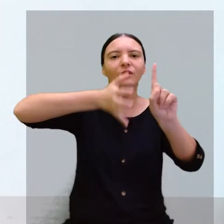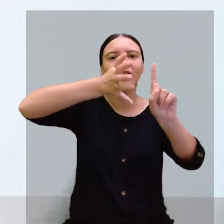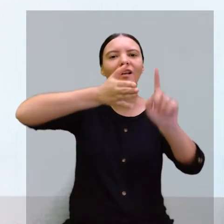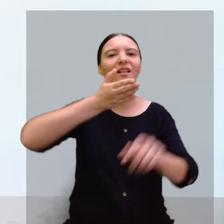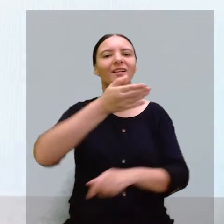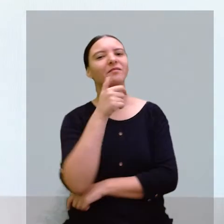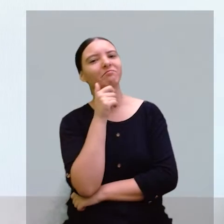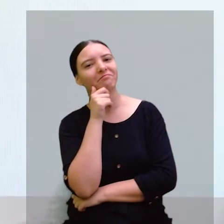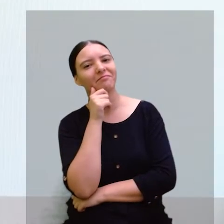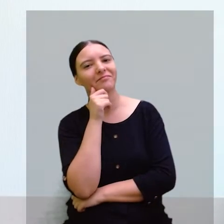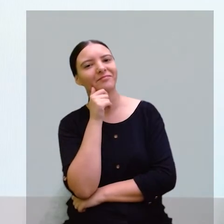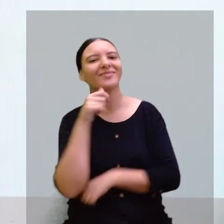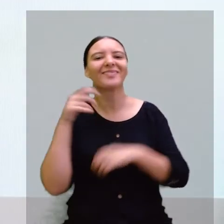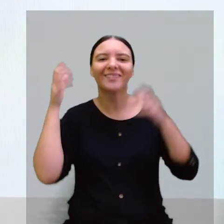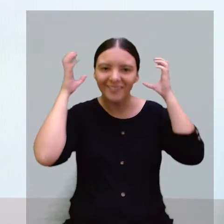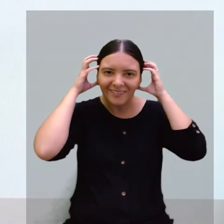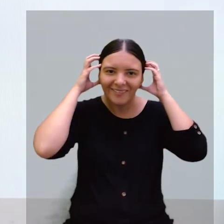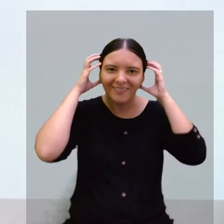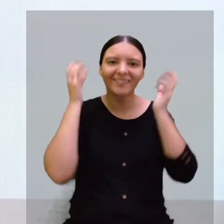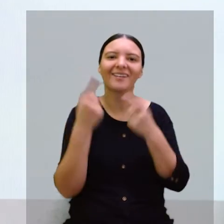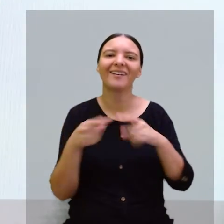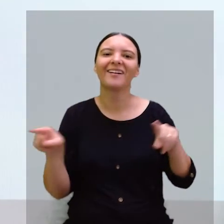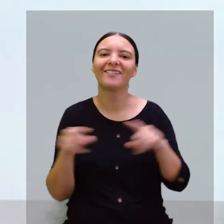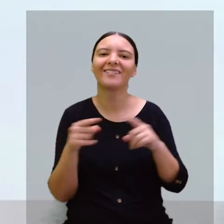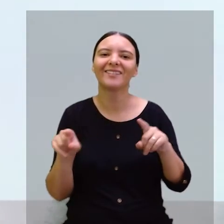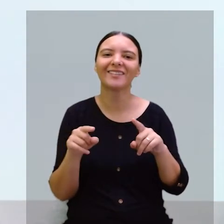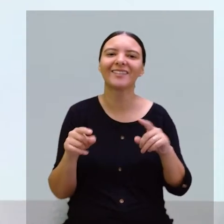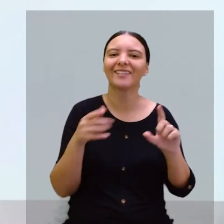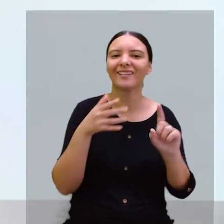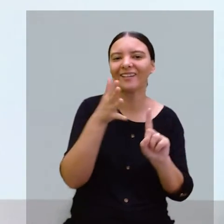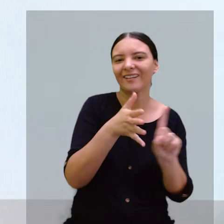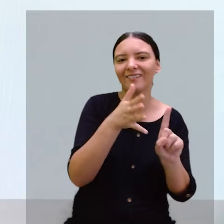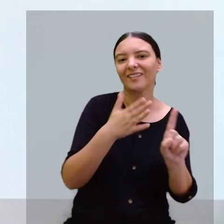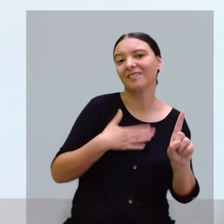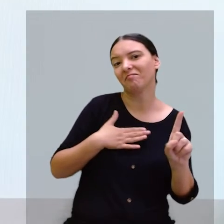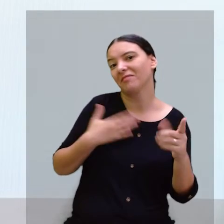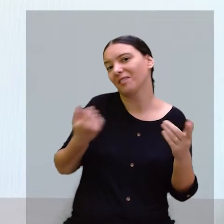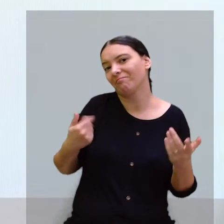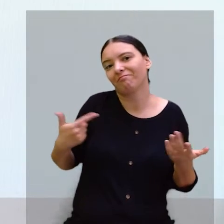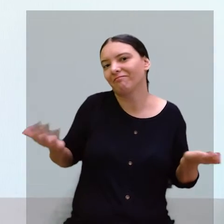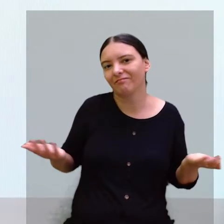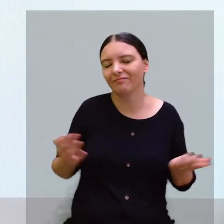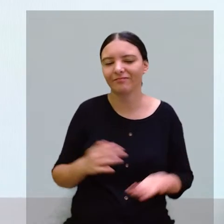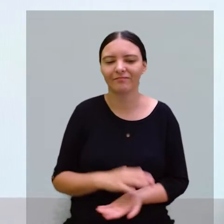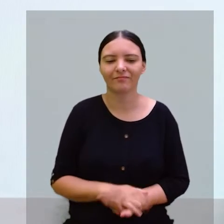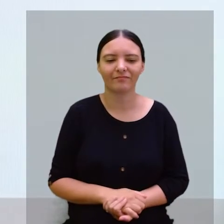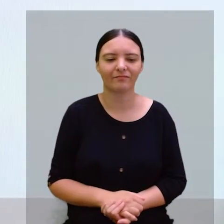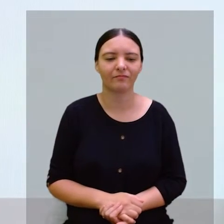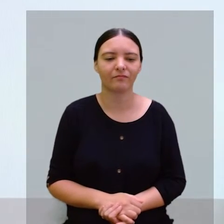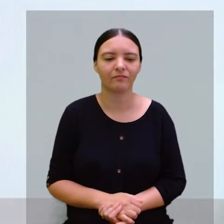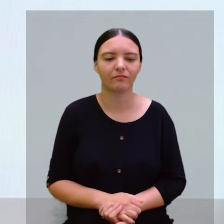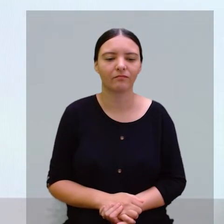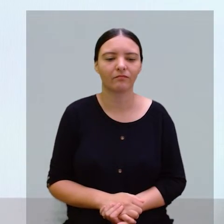mais prazeroso a música que ele está ouvindo agora do que a minha palestra. É justo, né? Por que não?